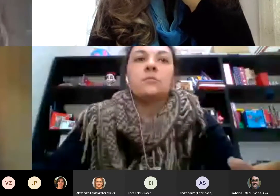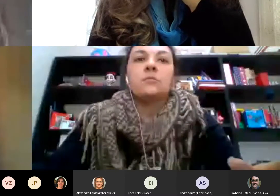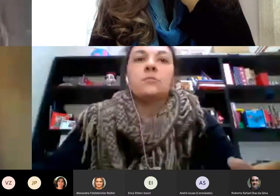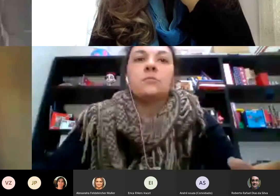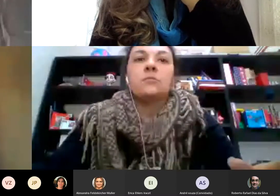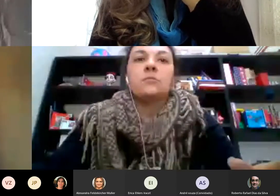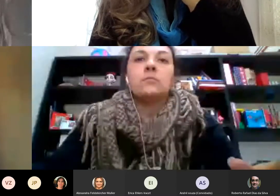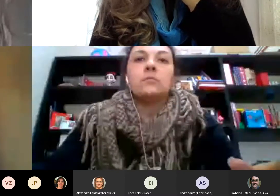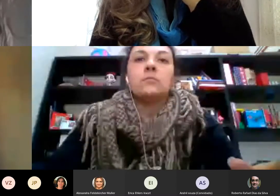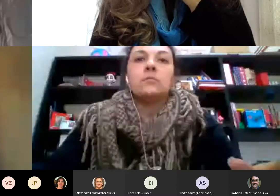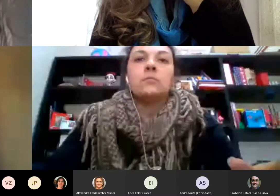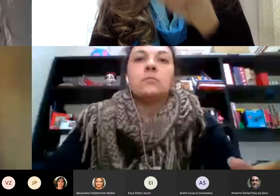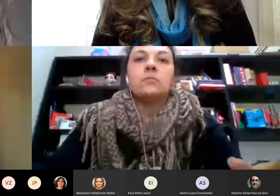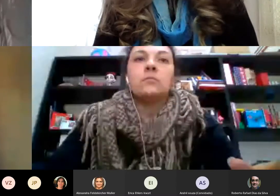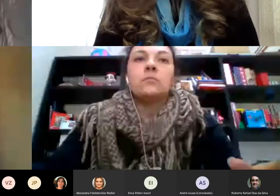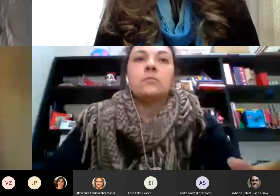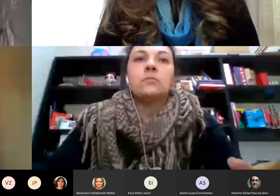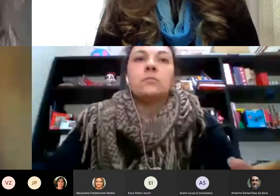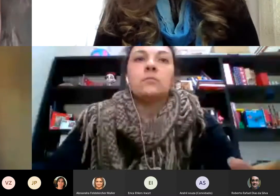estudos,